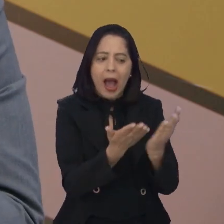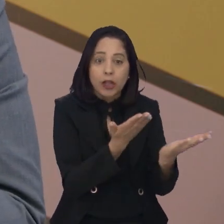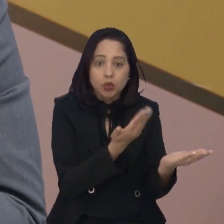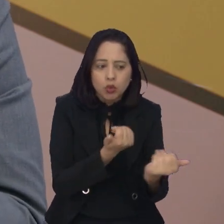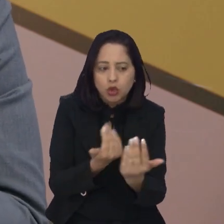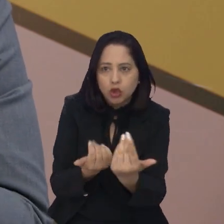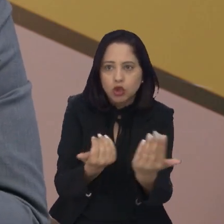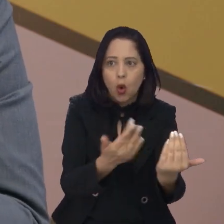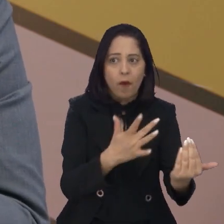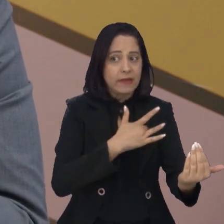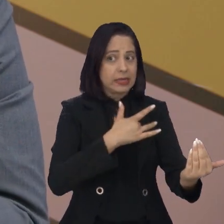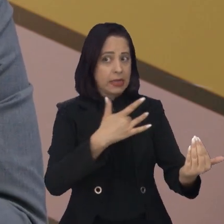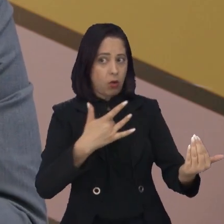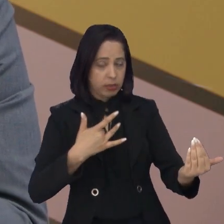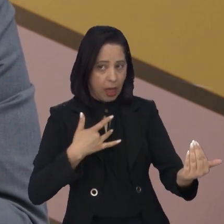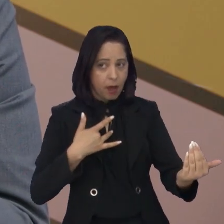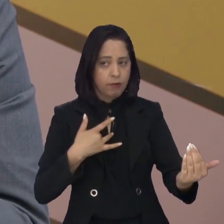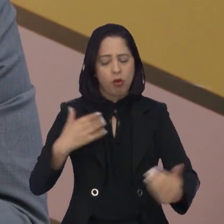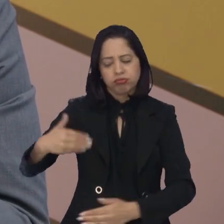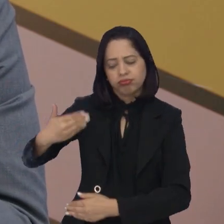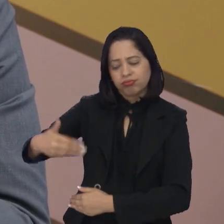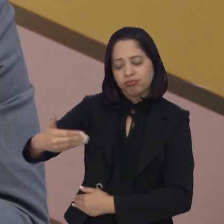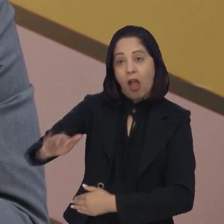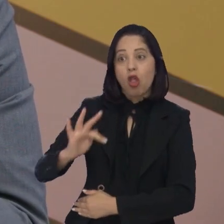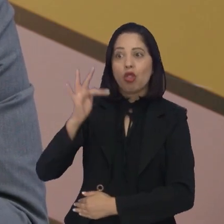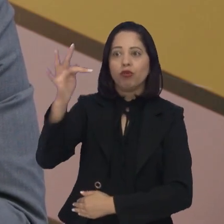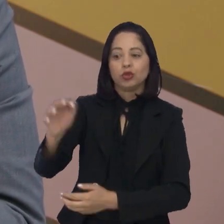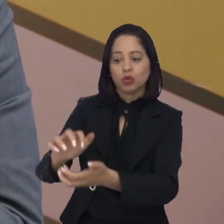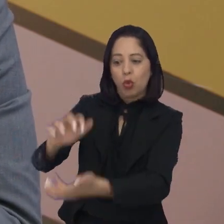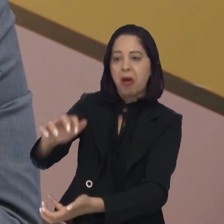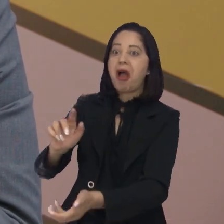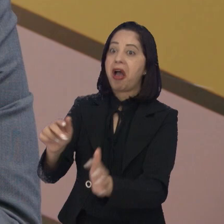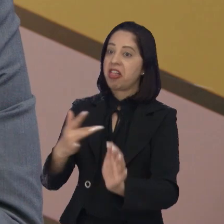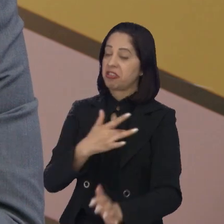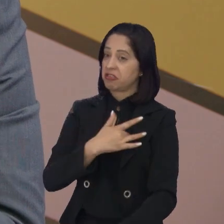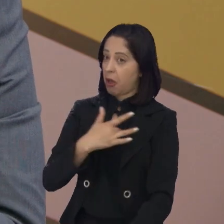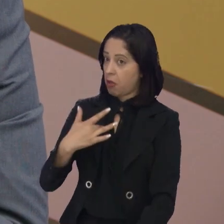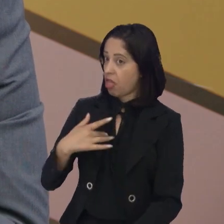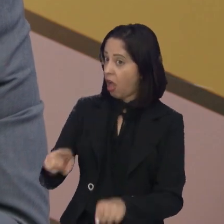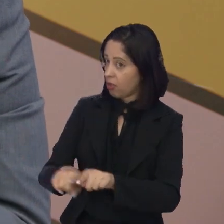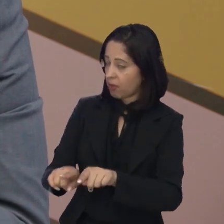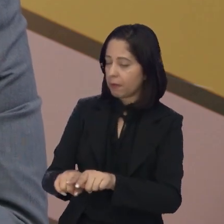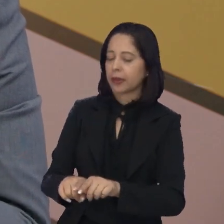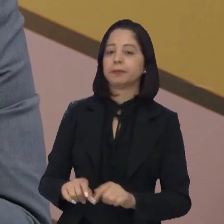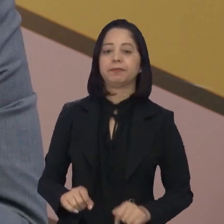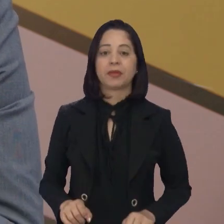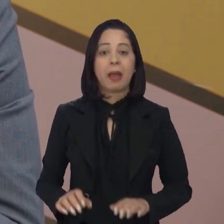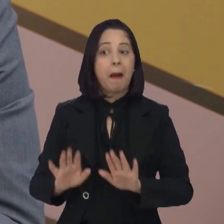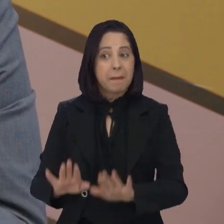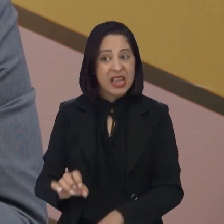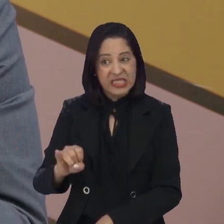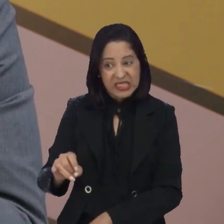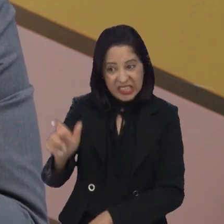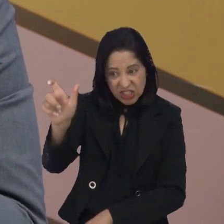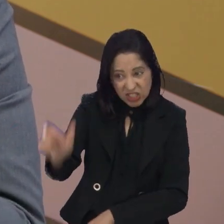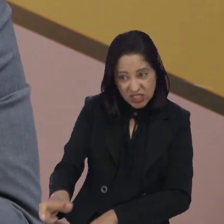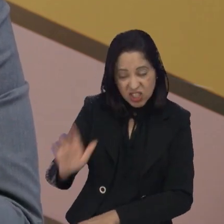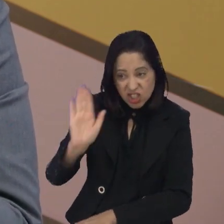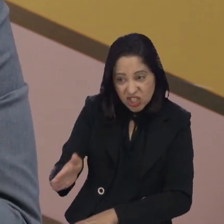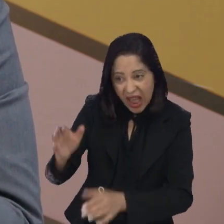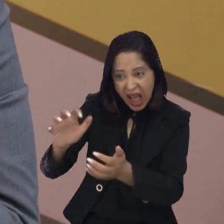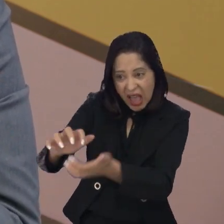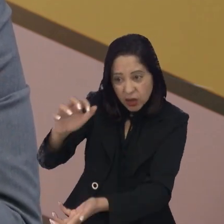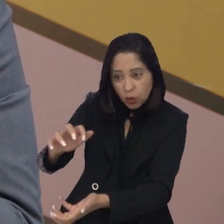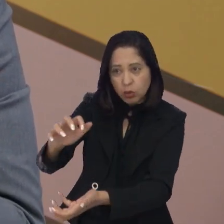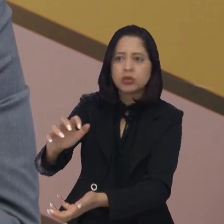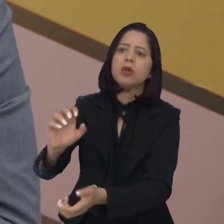levar para o envelhecimento vai ser bastante importante. E não significa que se você já está idoso, não significa que você